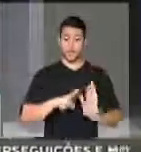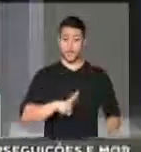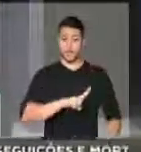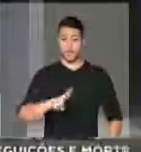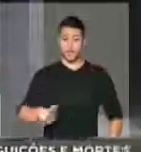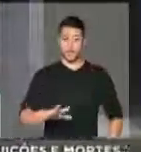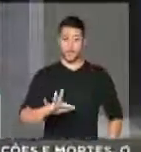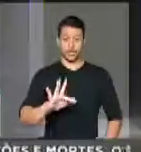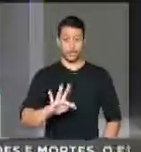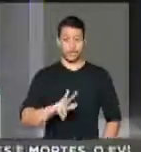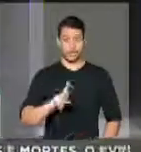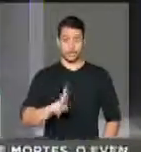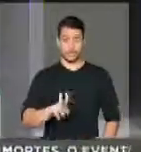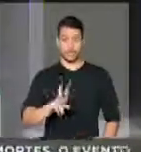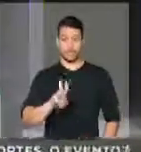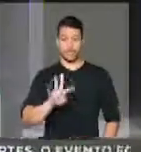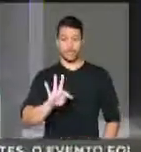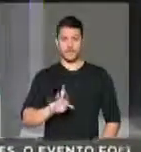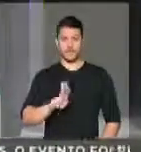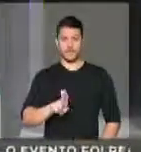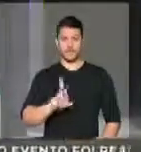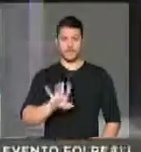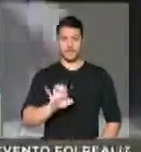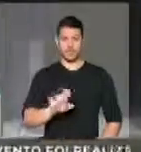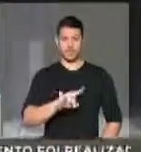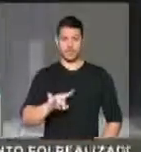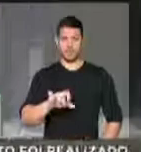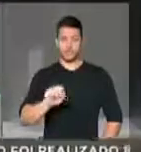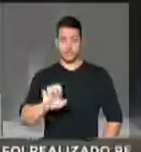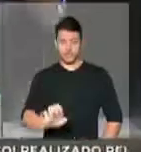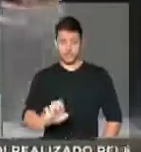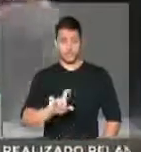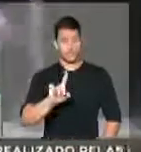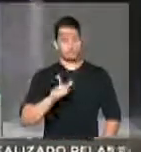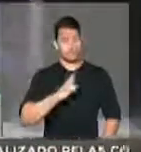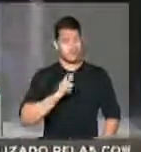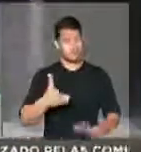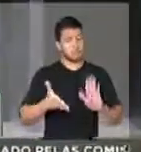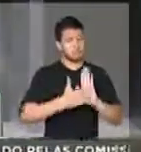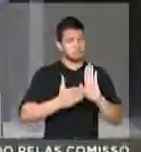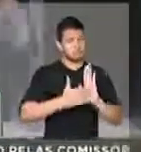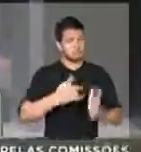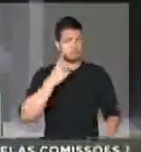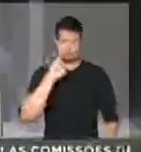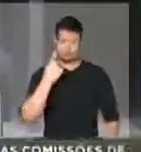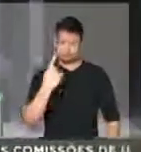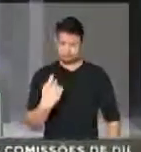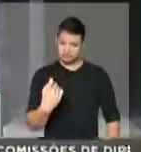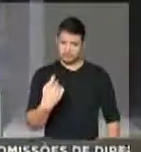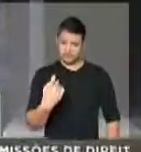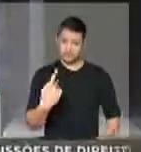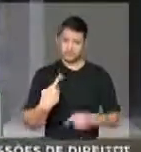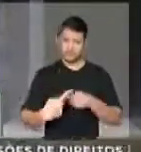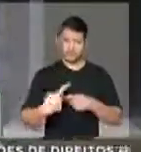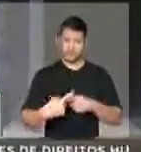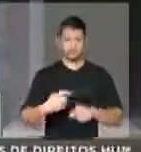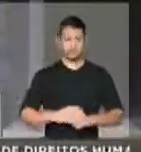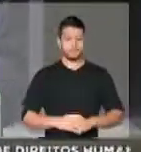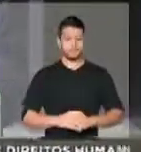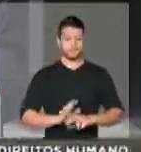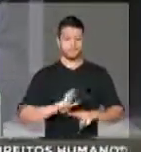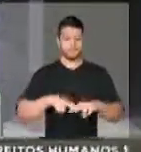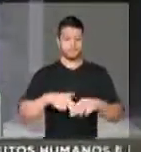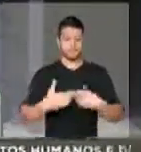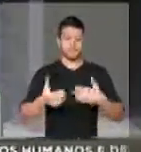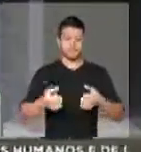Future-se, é uma proposta interessante. É uma proposta interessante porque discute a situação